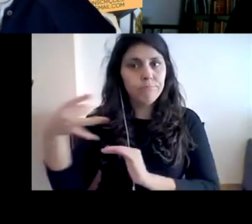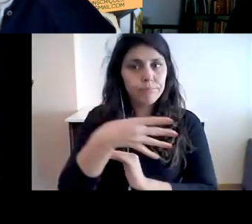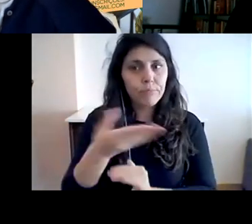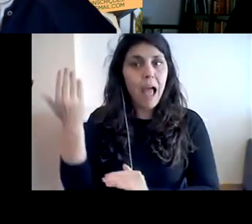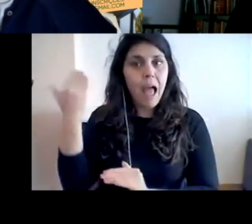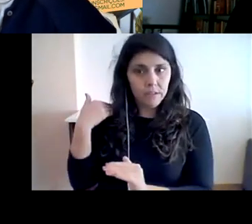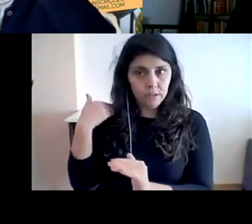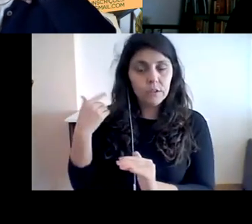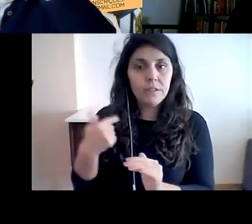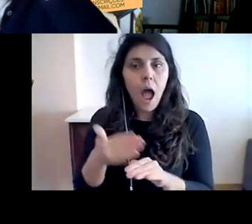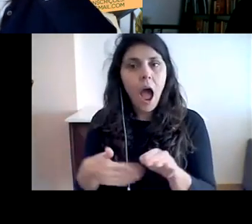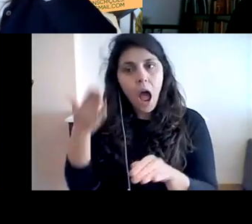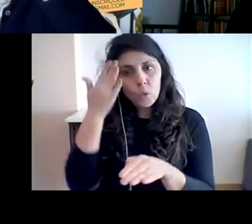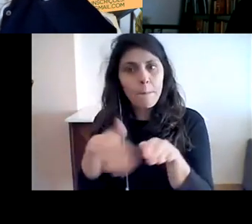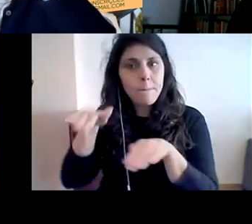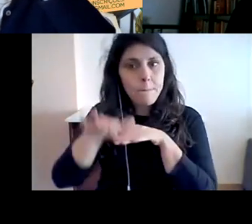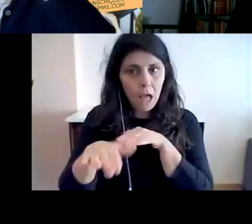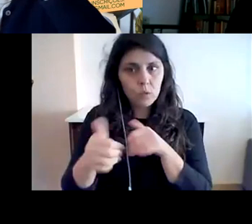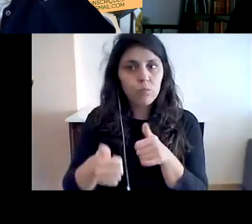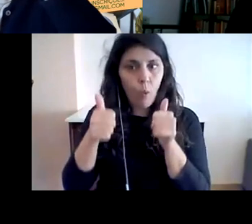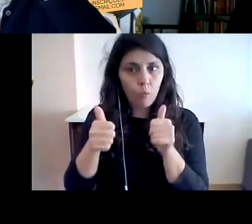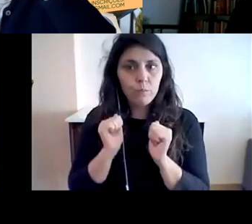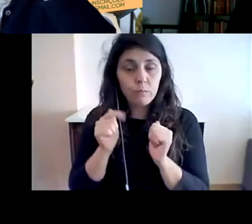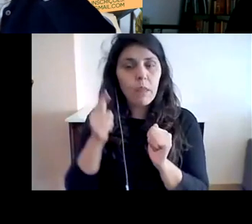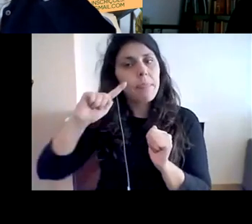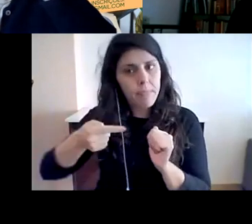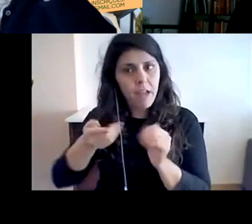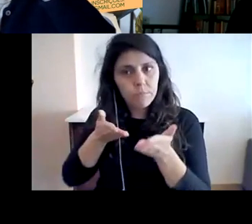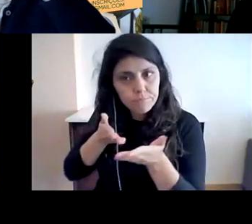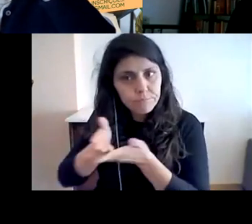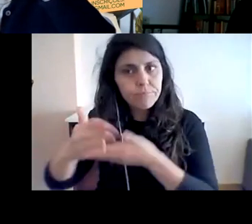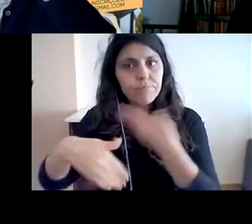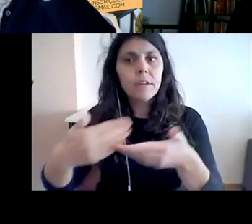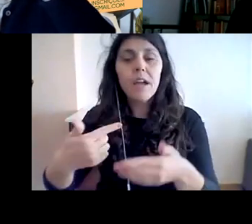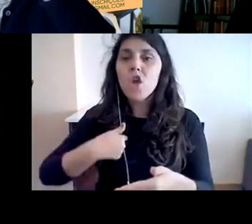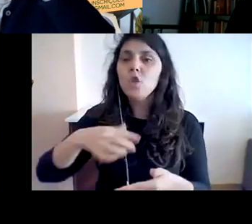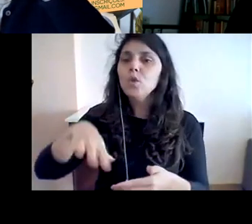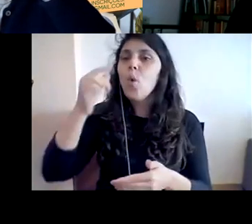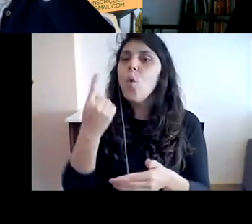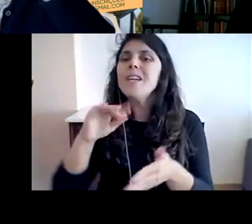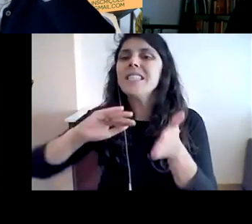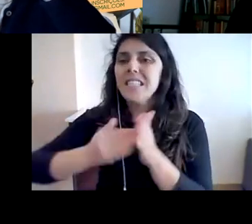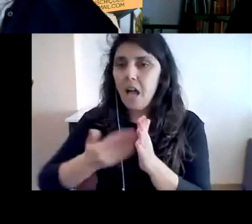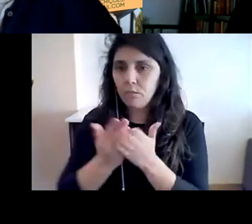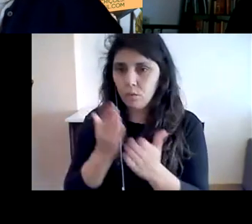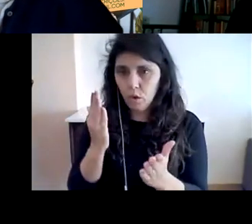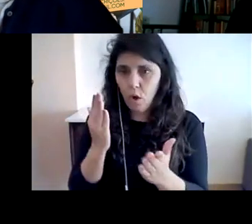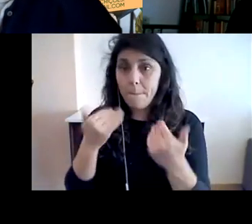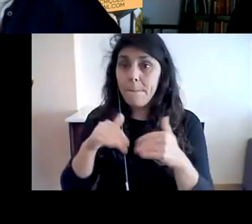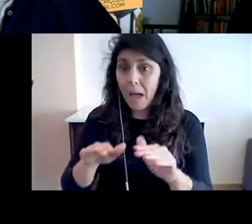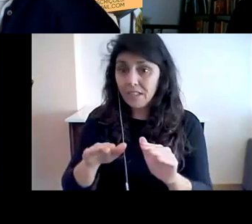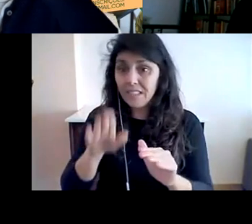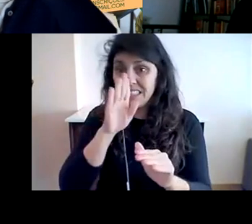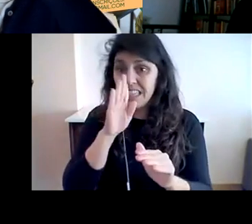adotado, é um passo bom que deve ser seguido. E eu só fiz um exame para ingressar no ensino superior, mas se tivesse acabado